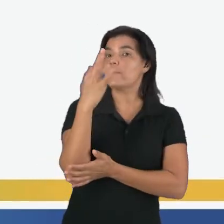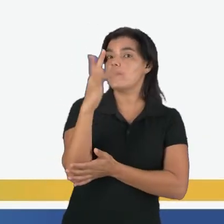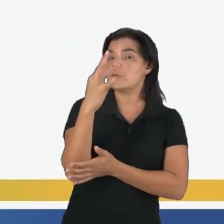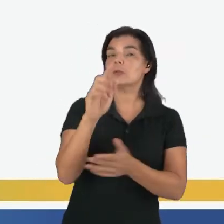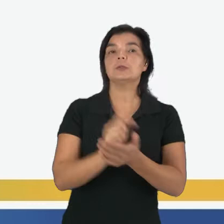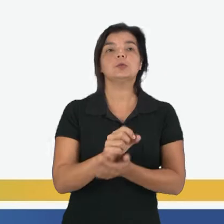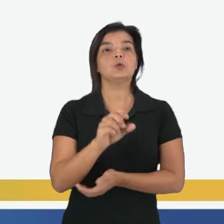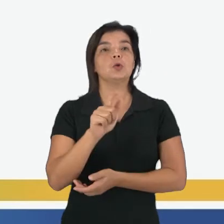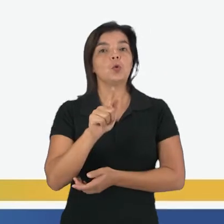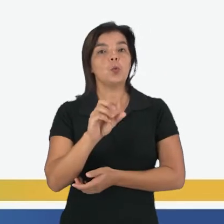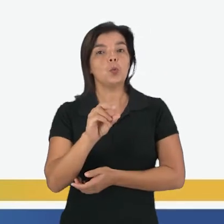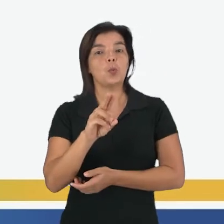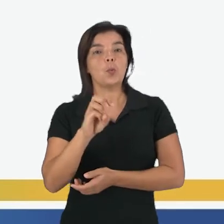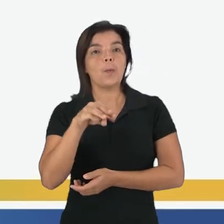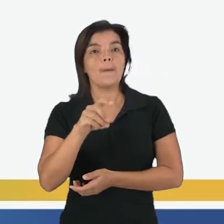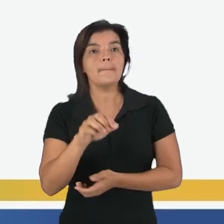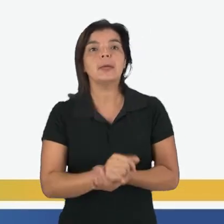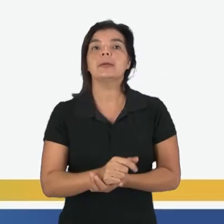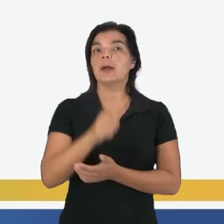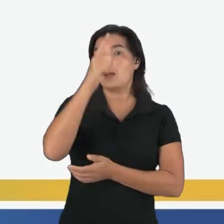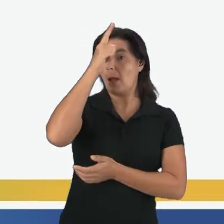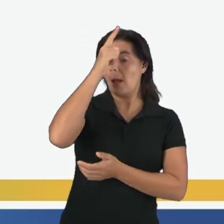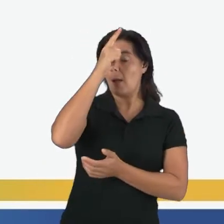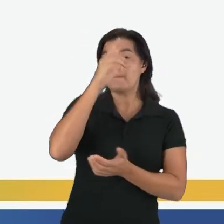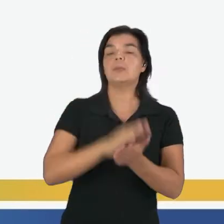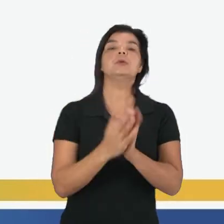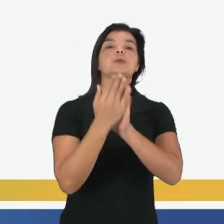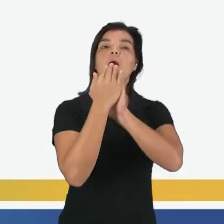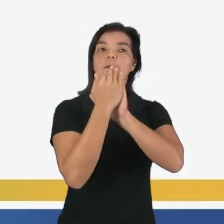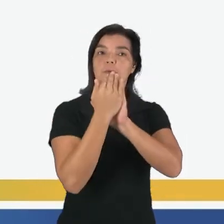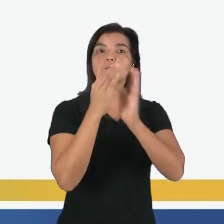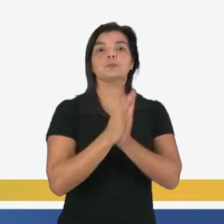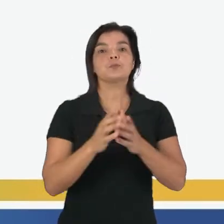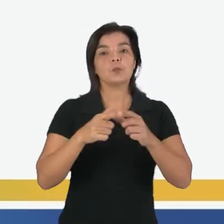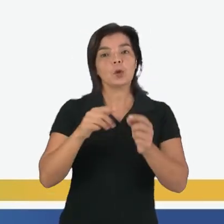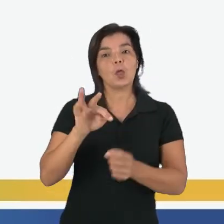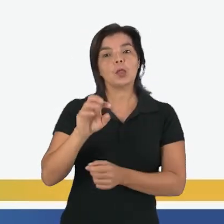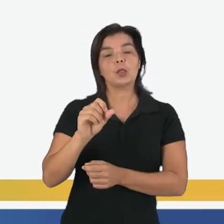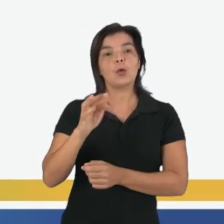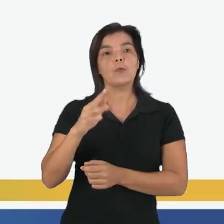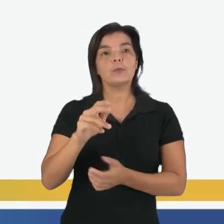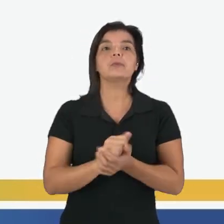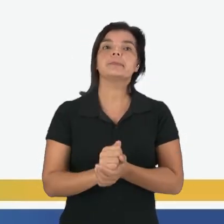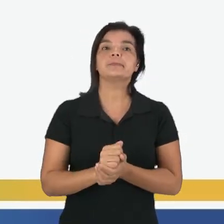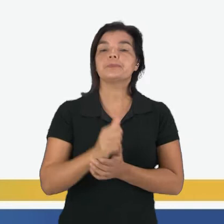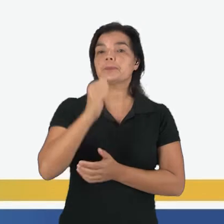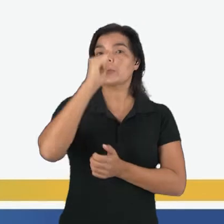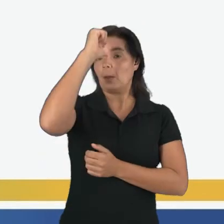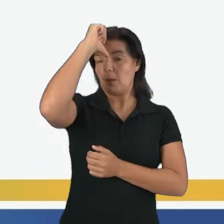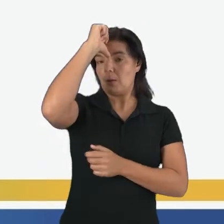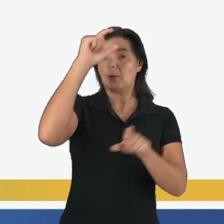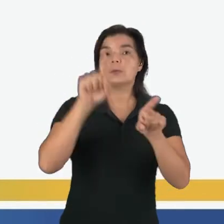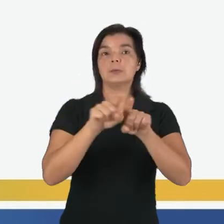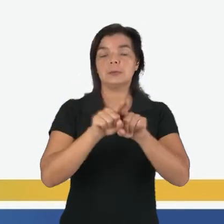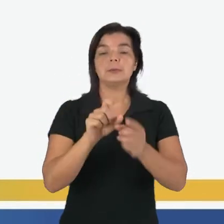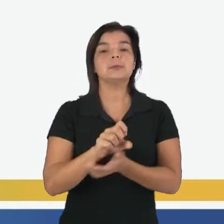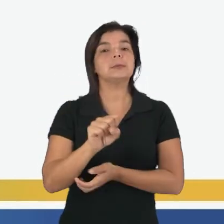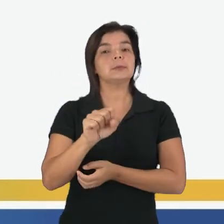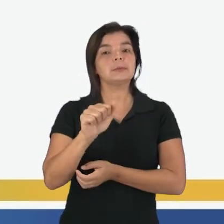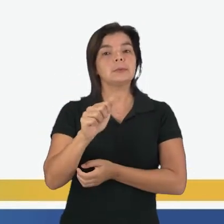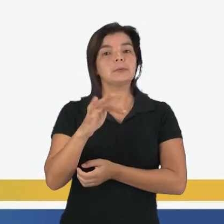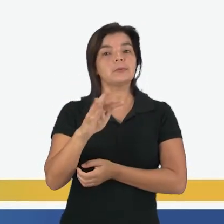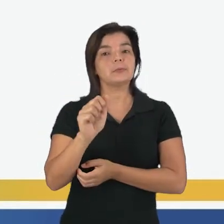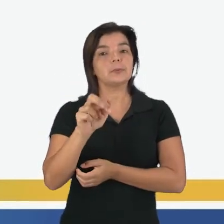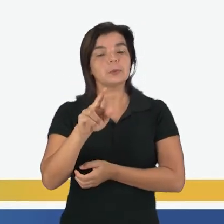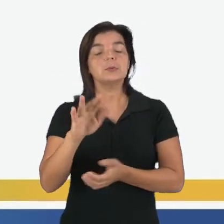gourmet, perfume. Alemão, hambúrguer. Do chinês, tofu, e do árabe tem álgebra e safari. Então, esses